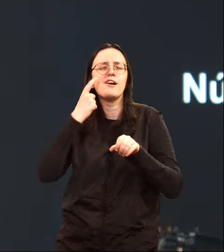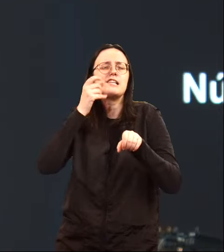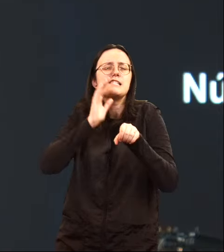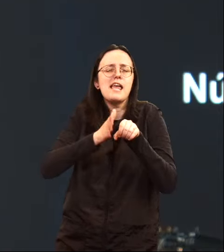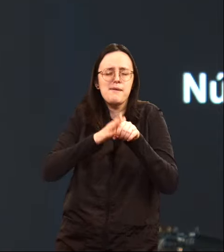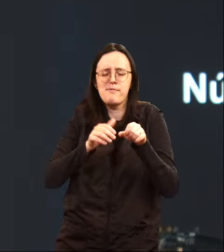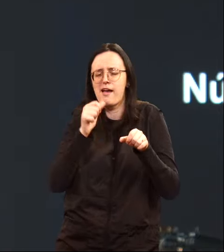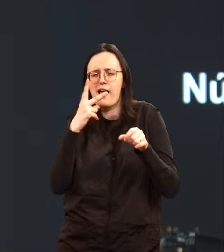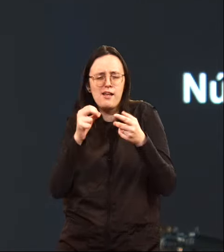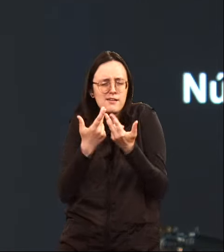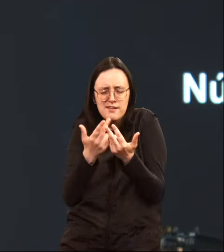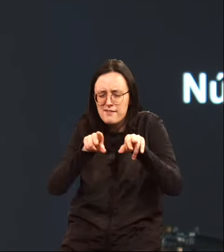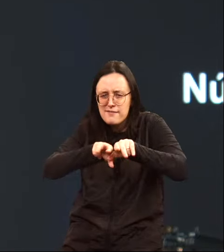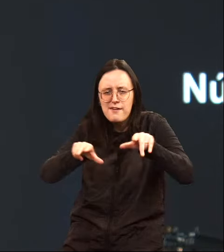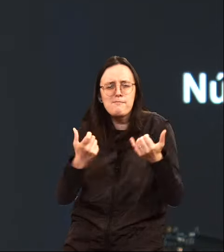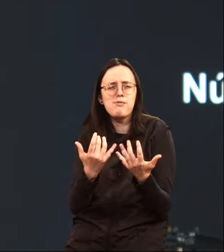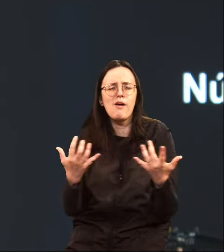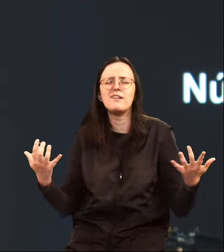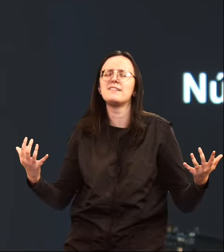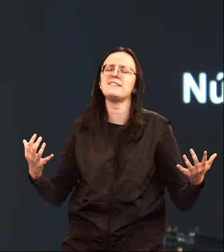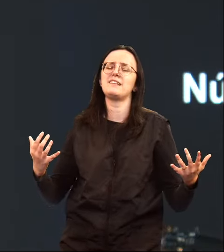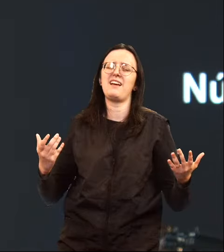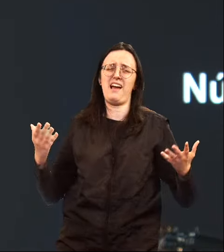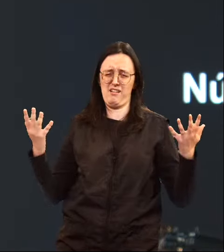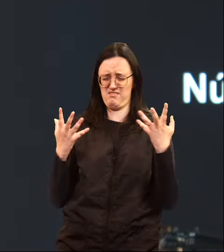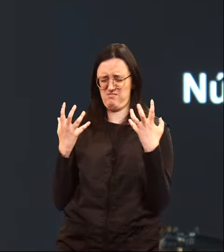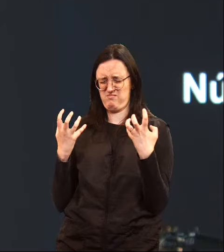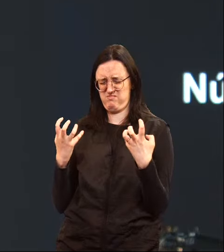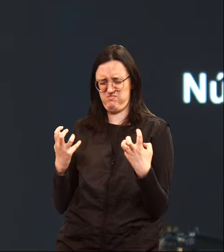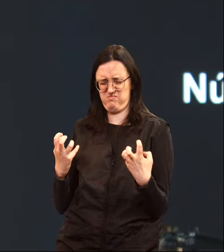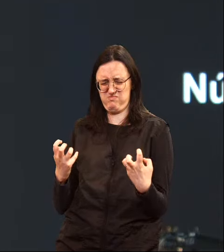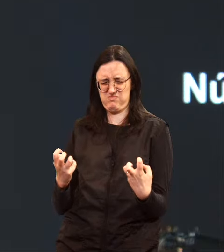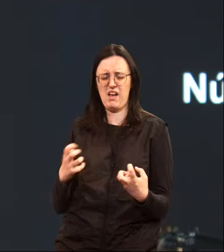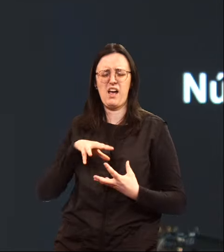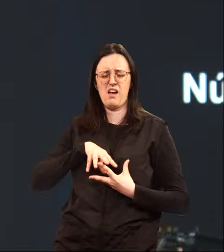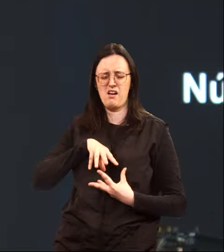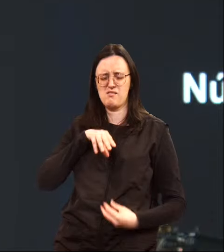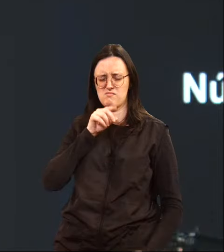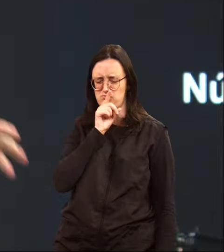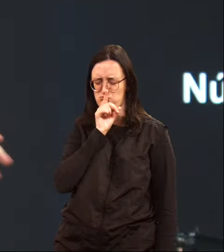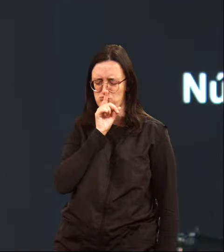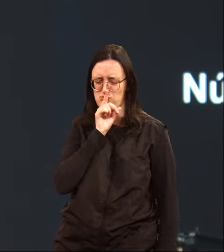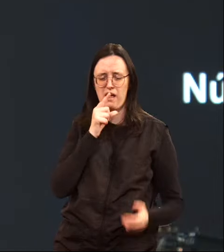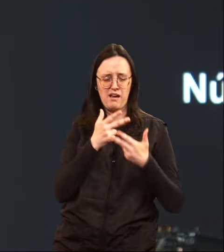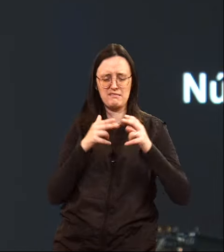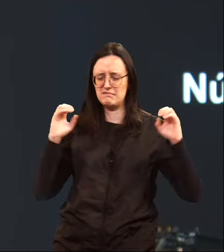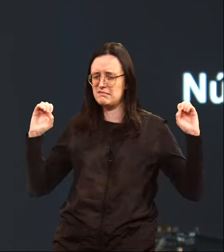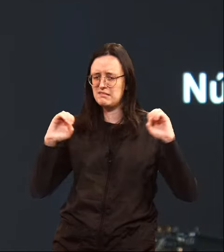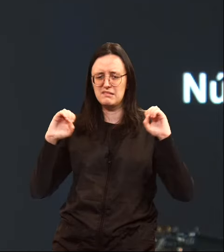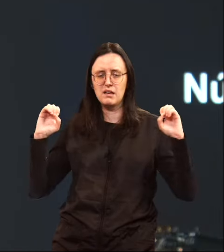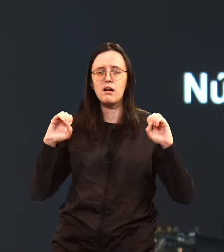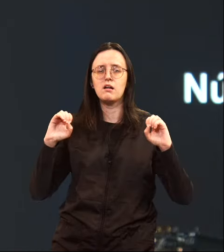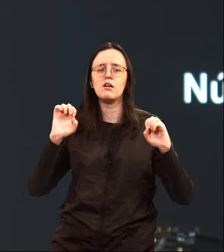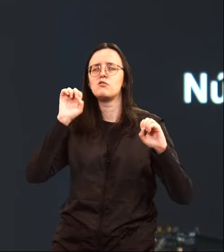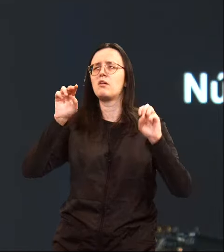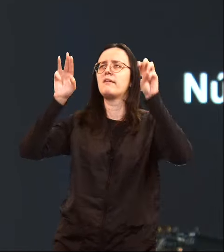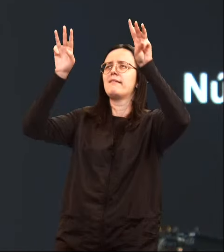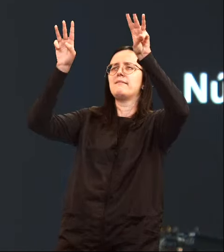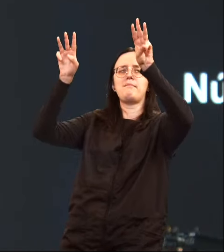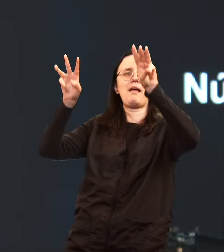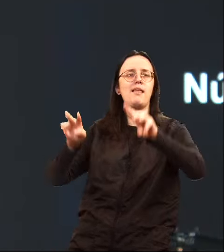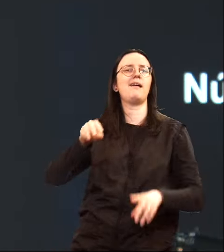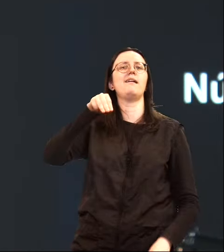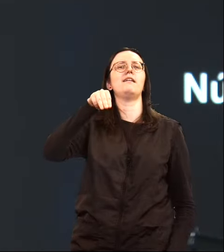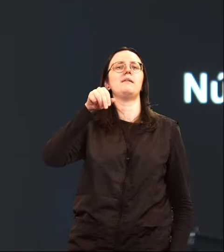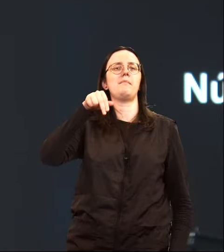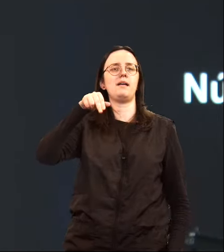cebolas e dos alhos. Agora, porém, seca-se a nossa alma e nenhuma coisa vemos senão esse maná. Era um maná